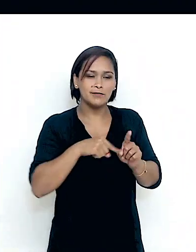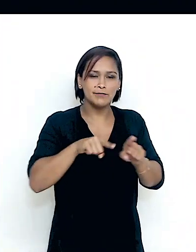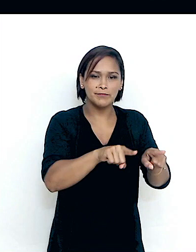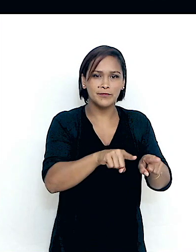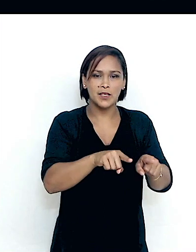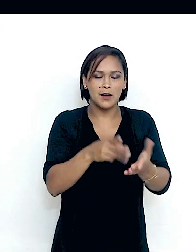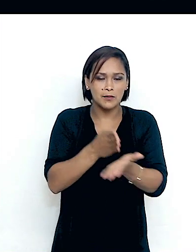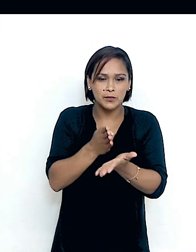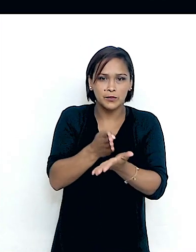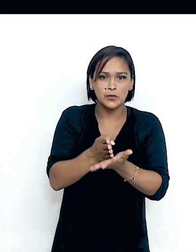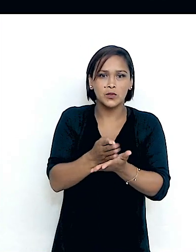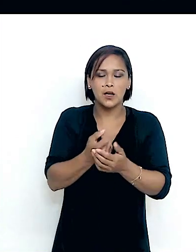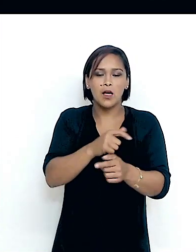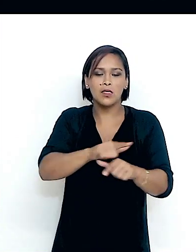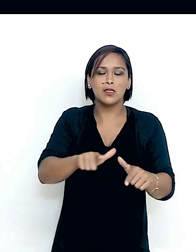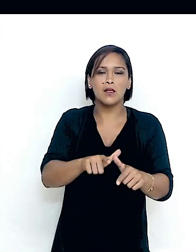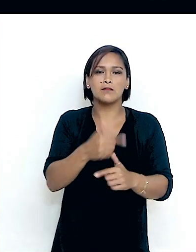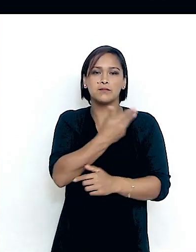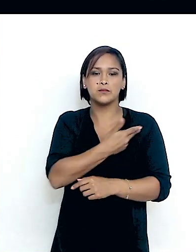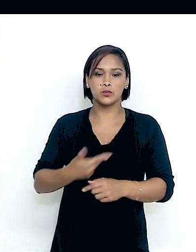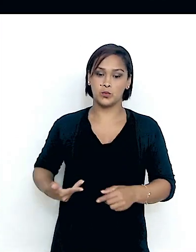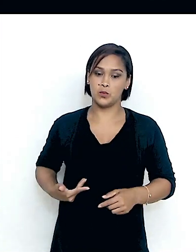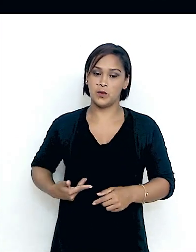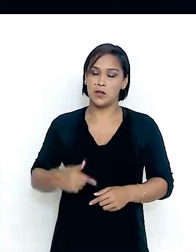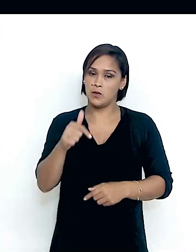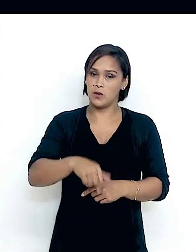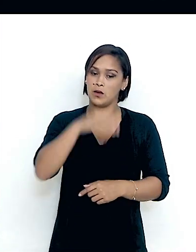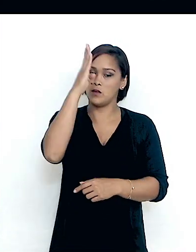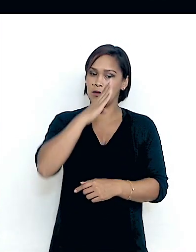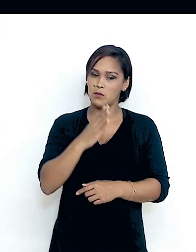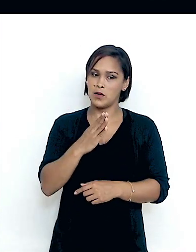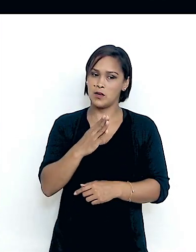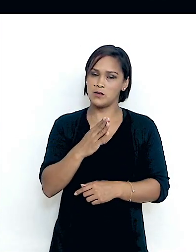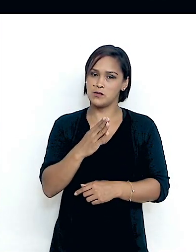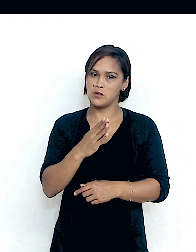segmentos? Não estará o governo brasileiro subestimando esse lobby